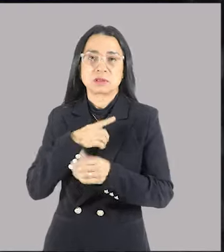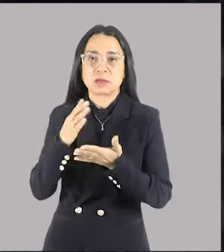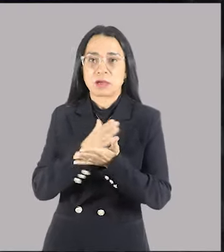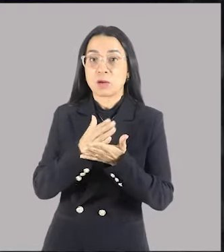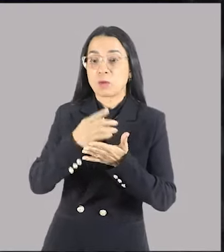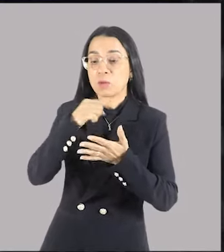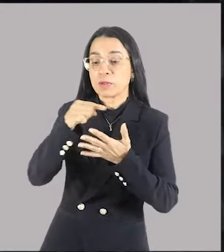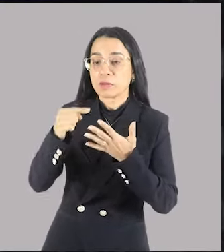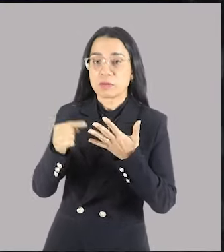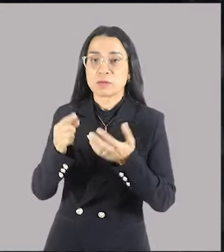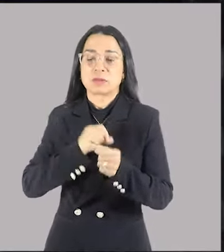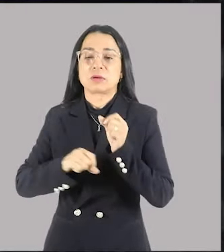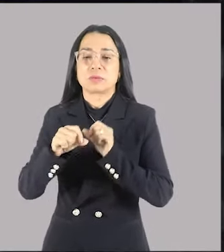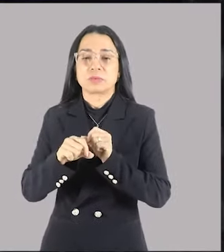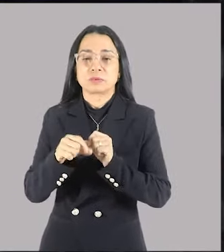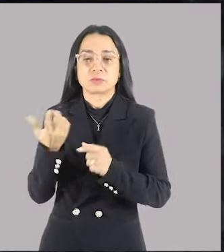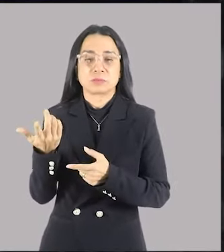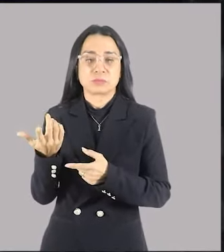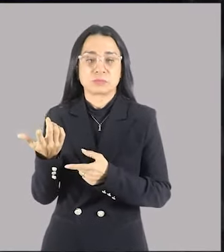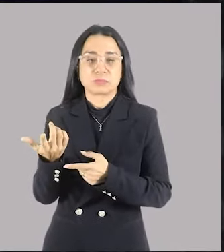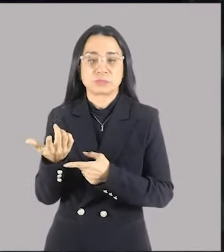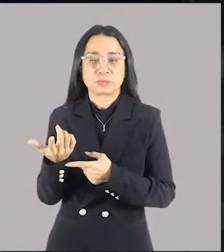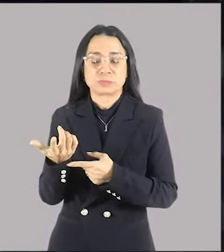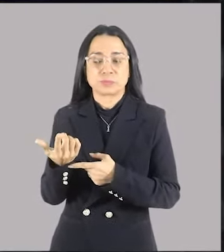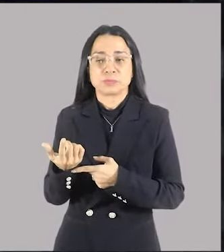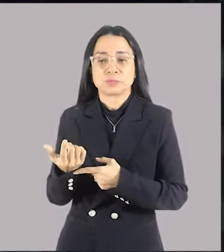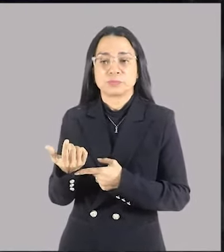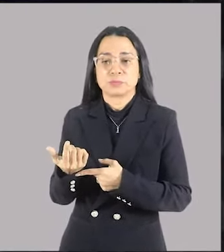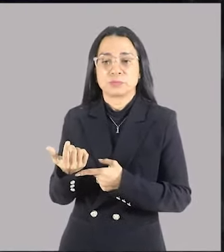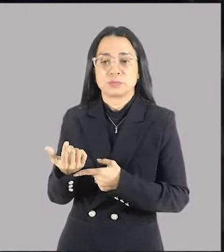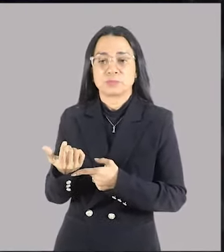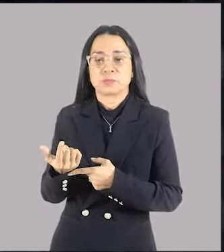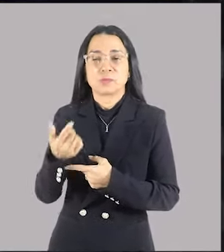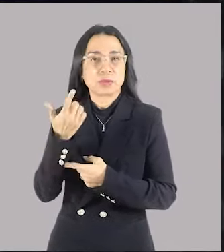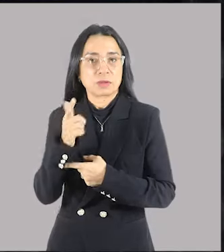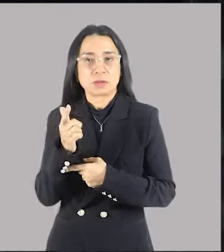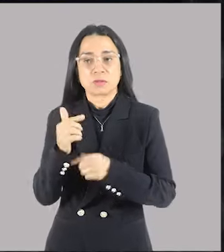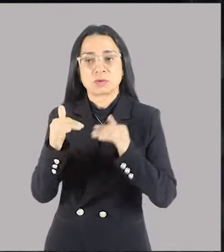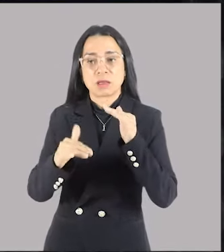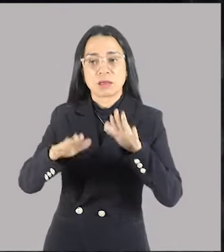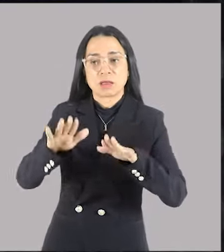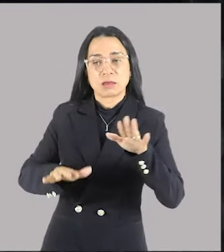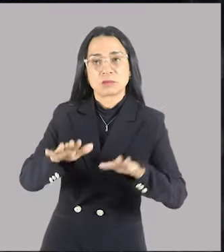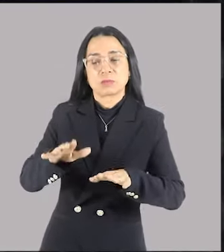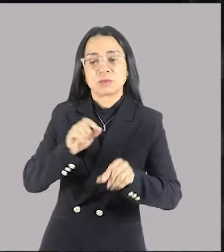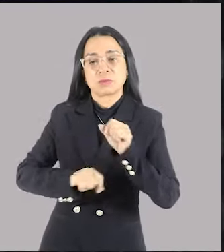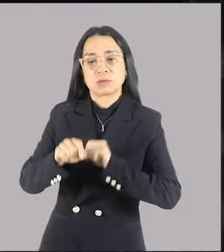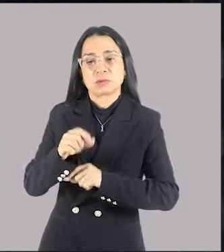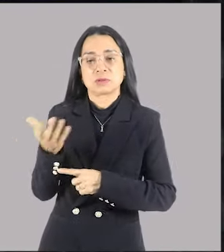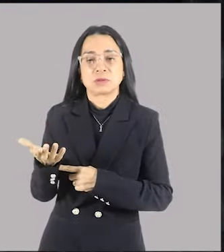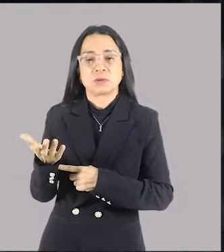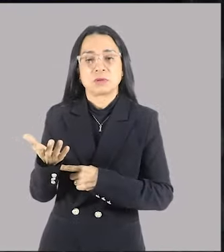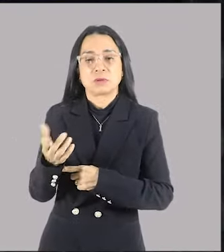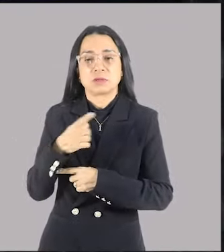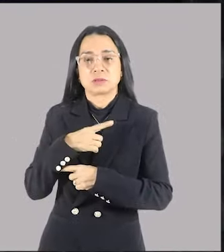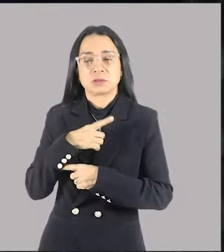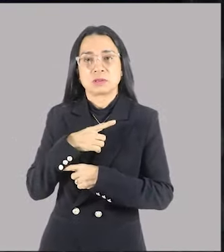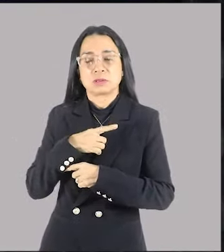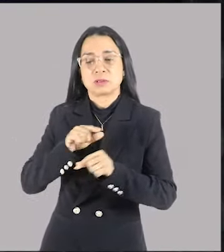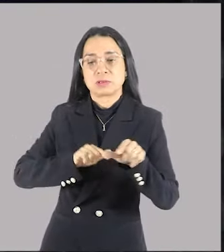próximo slide não haverá estabilidade para os detentores de empregos Públicos como a gente conversou já a